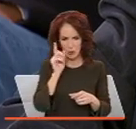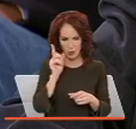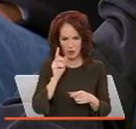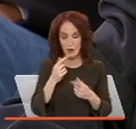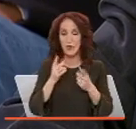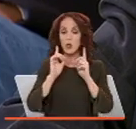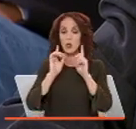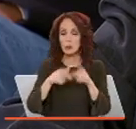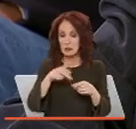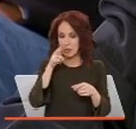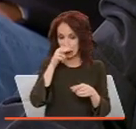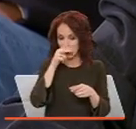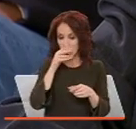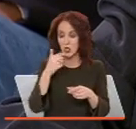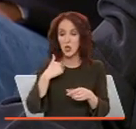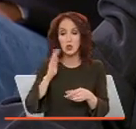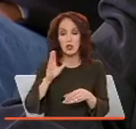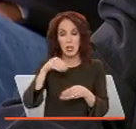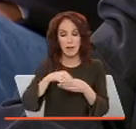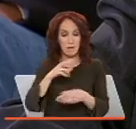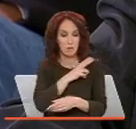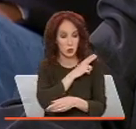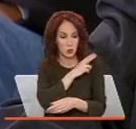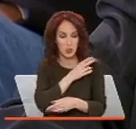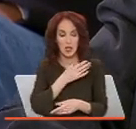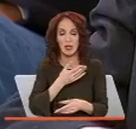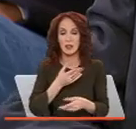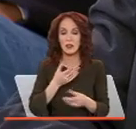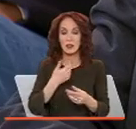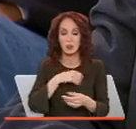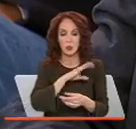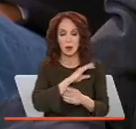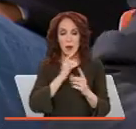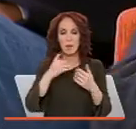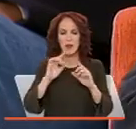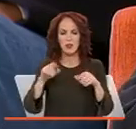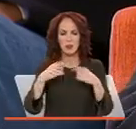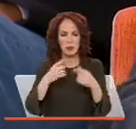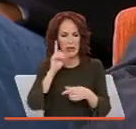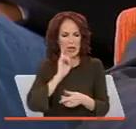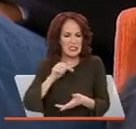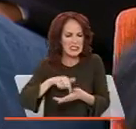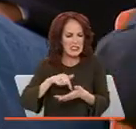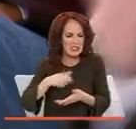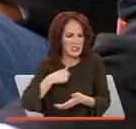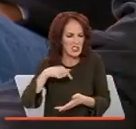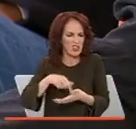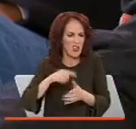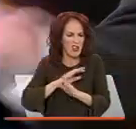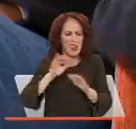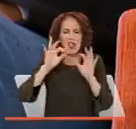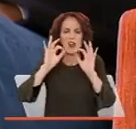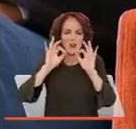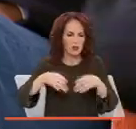comecei a namorar, já estava na faculdade. De Coimbra? A namorar, mas depois ela foi sempre muito exigente comigo e aquilo acabava